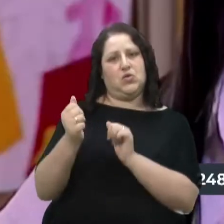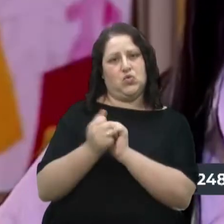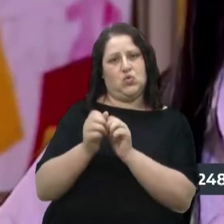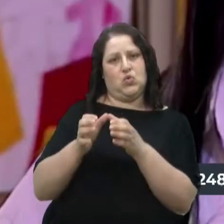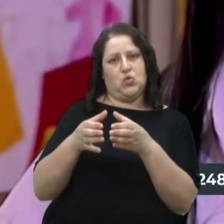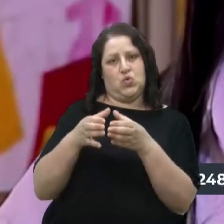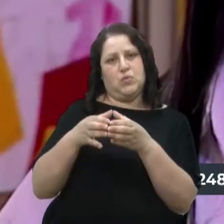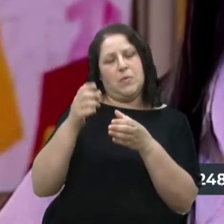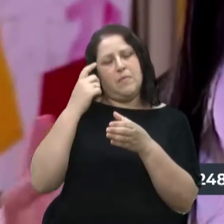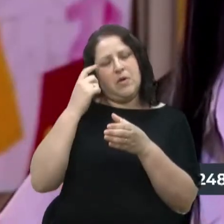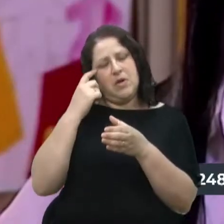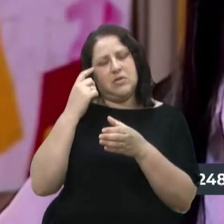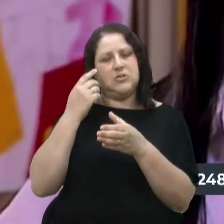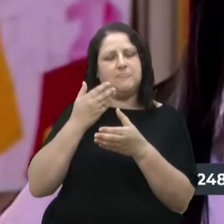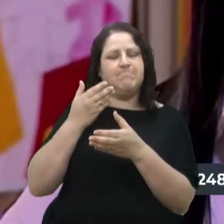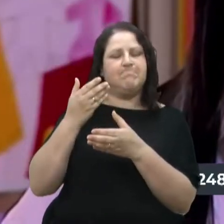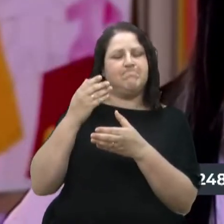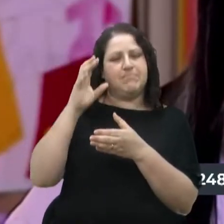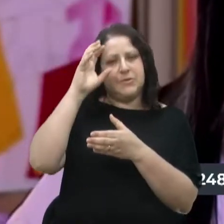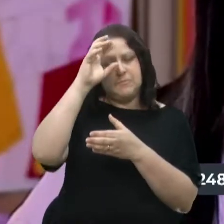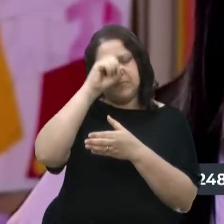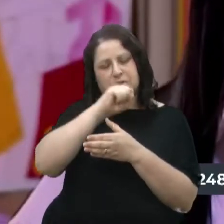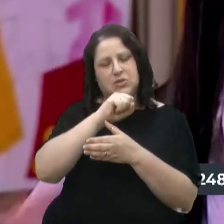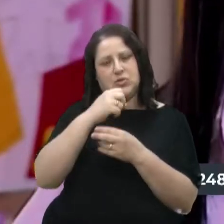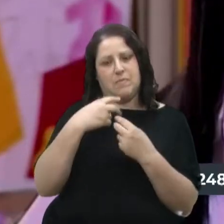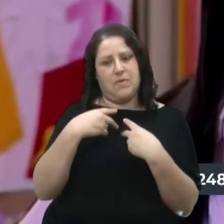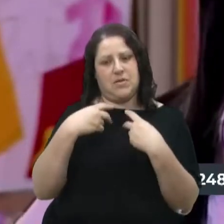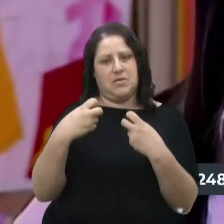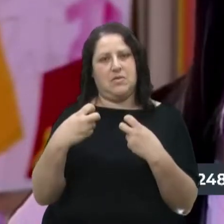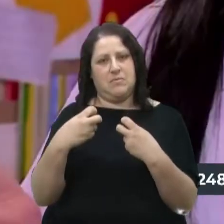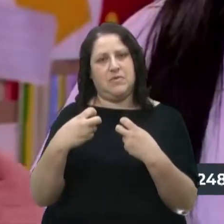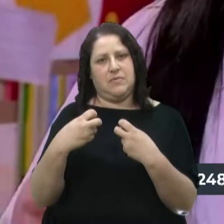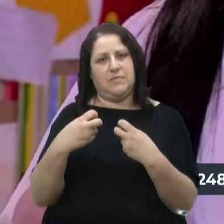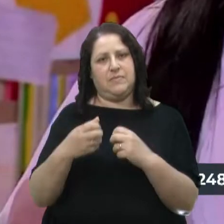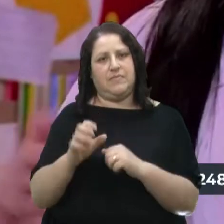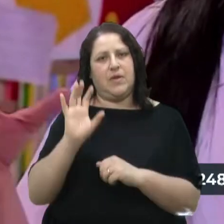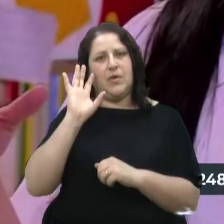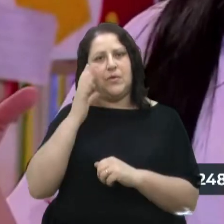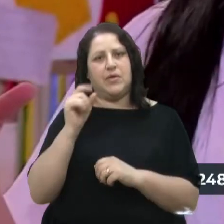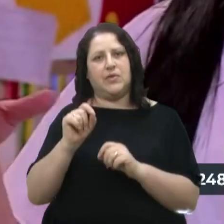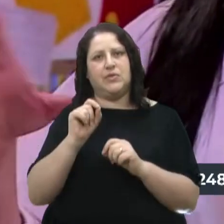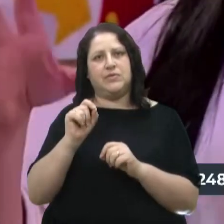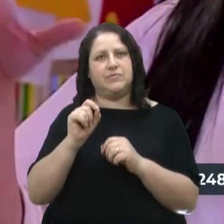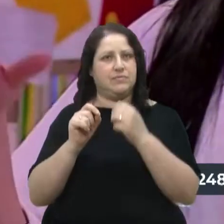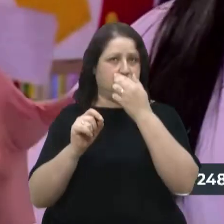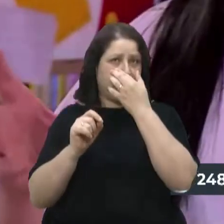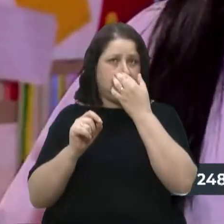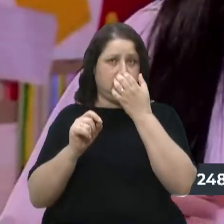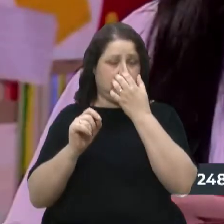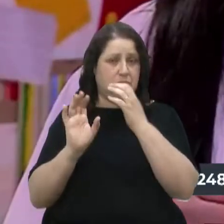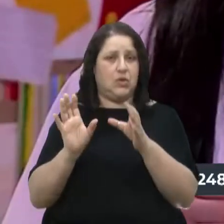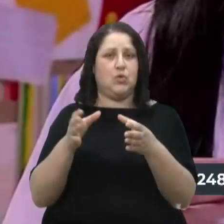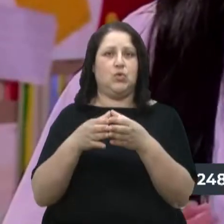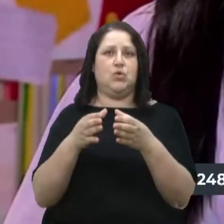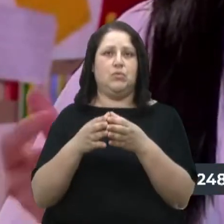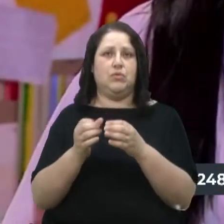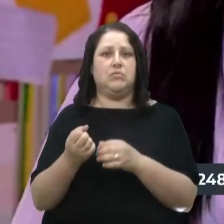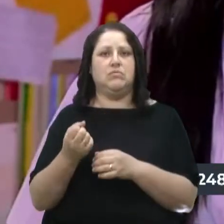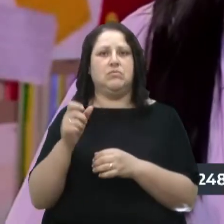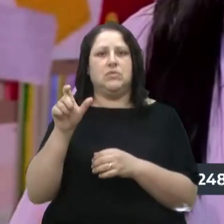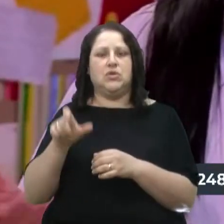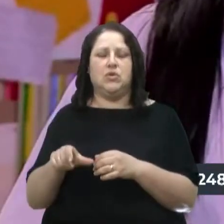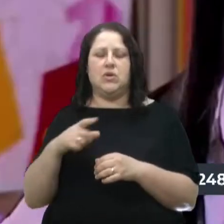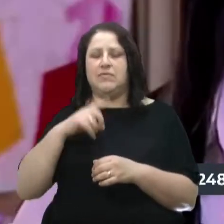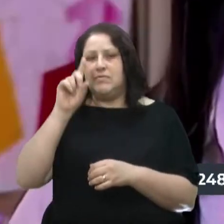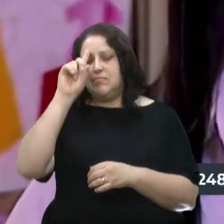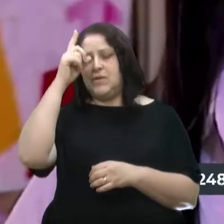grupo, eles vão se dando conta, né? É muito comum, no meio do grupo, alguém tem um insight